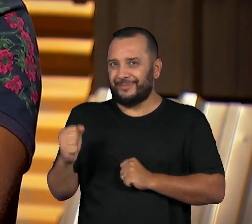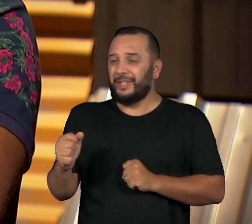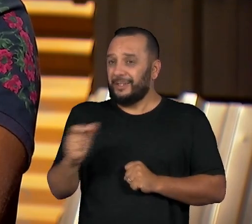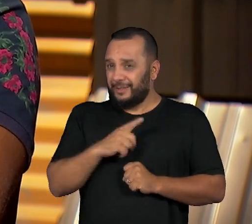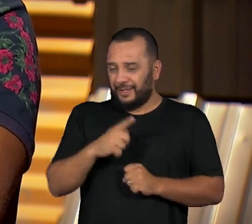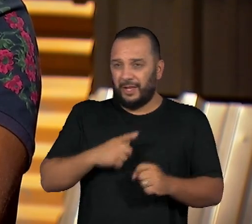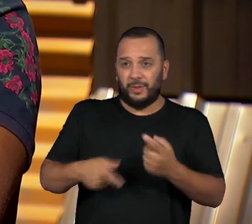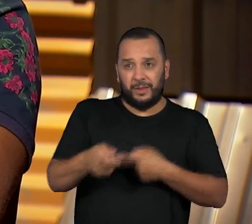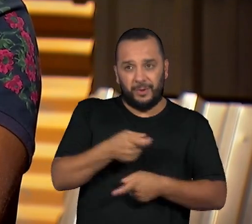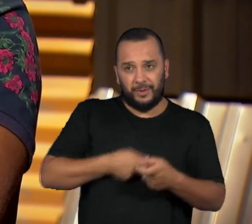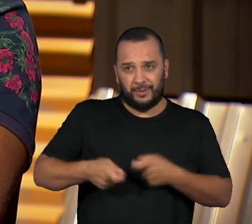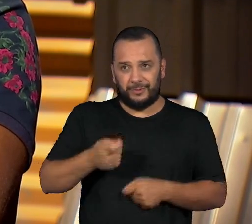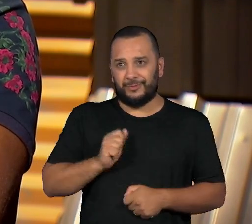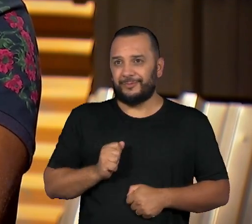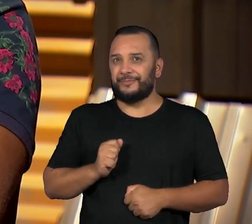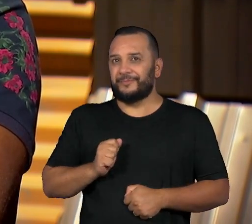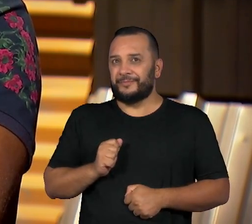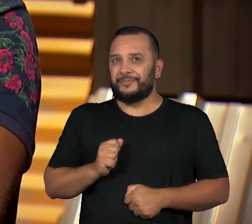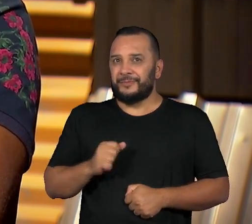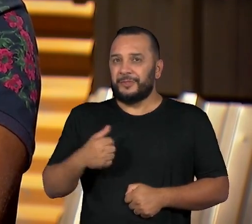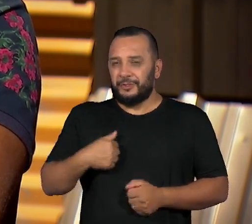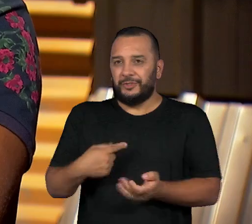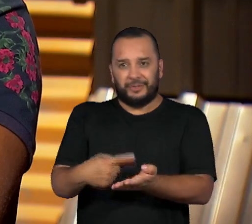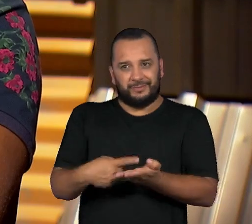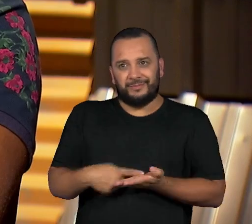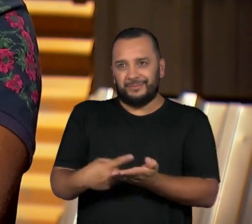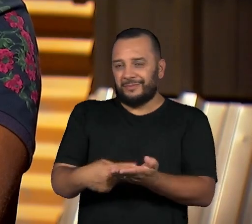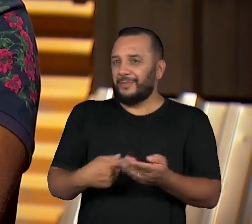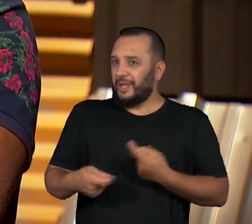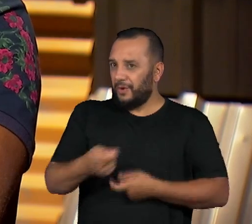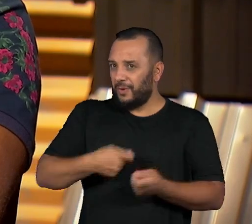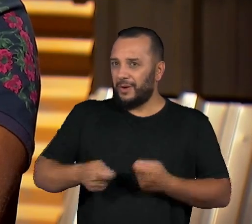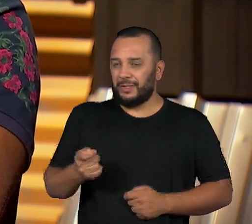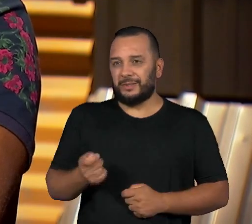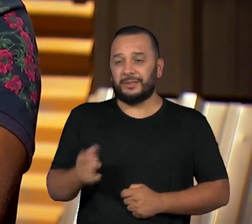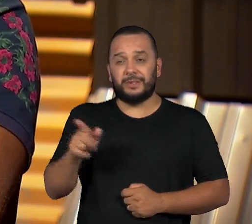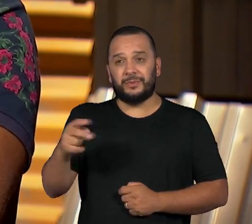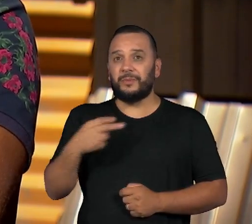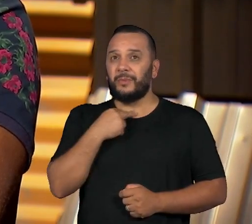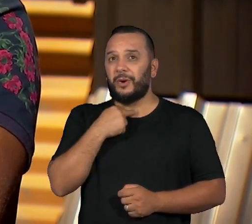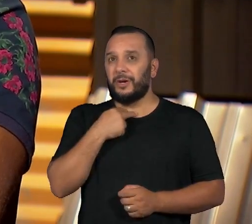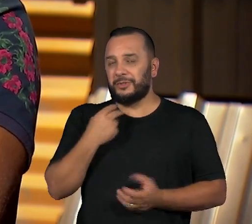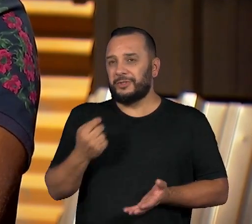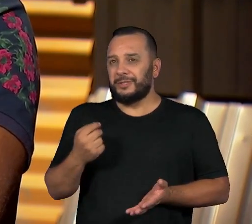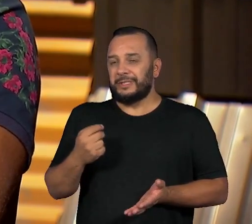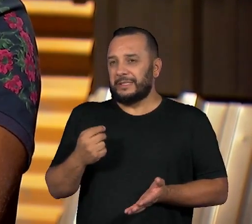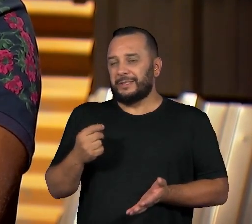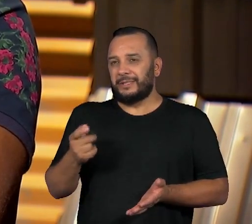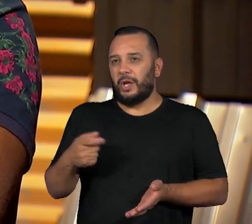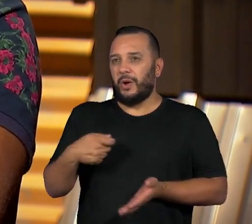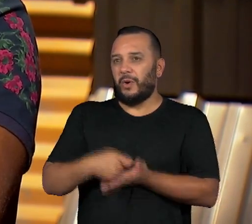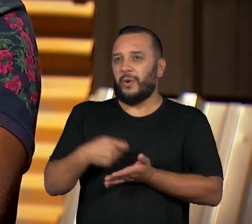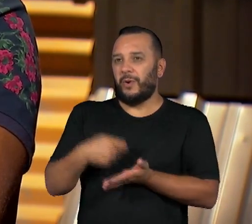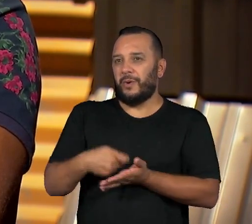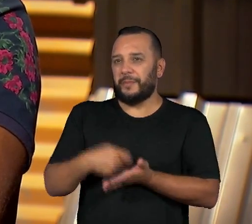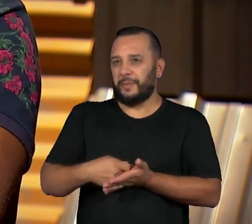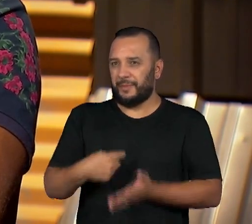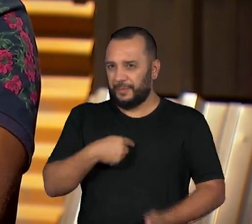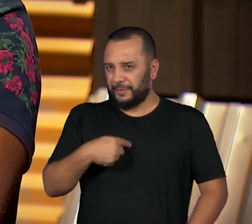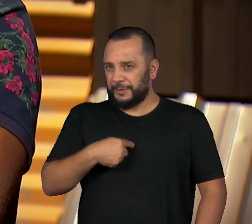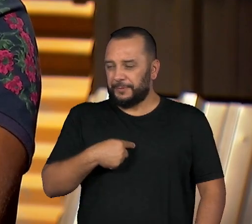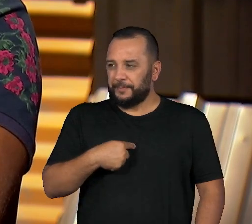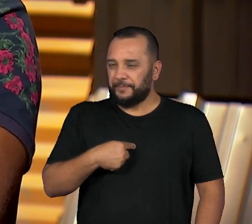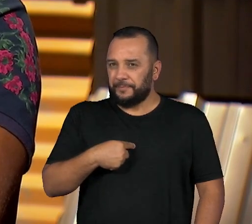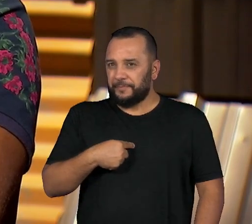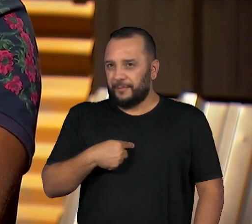negócio. A gente fechou um negócio. Então, você não pode querer que eu, dentro da